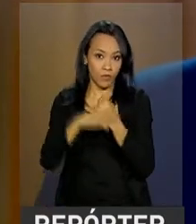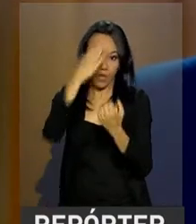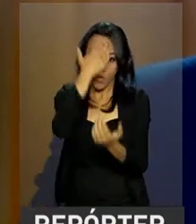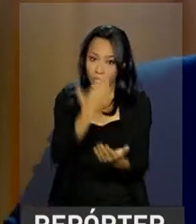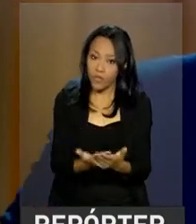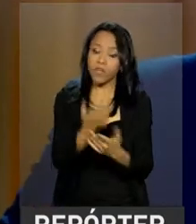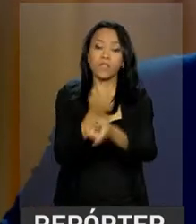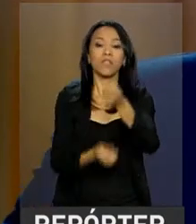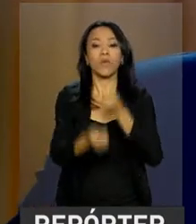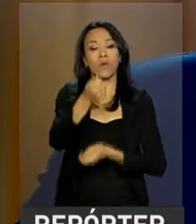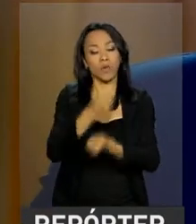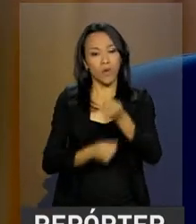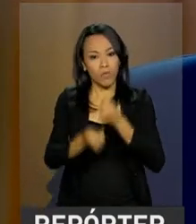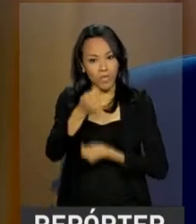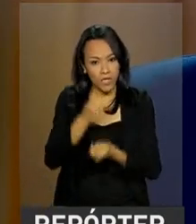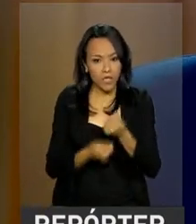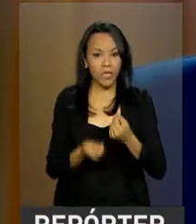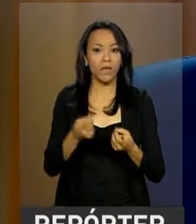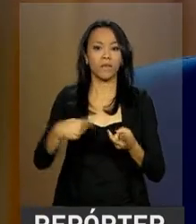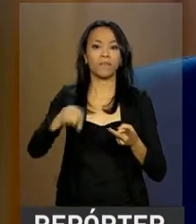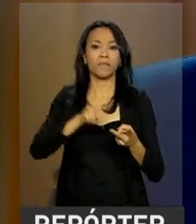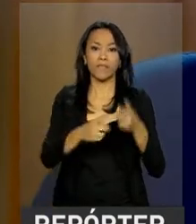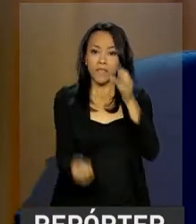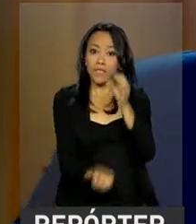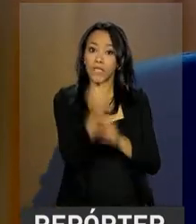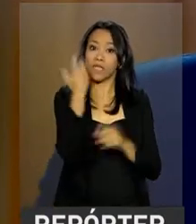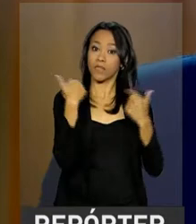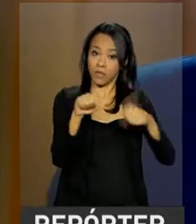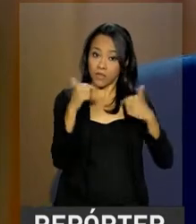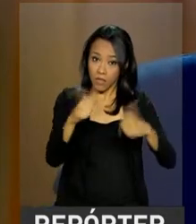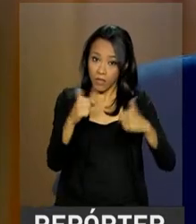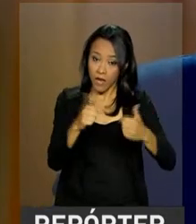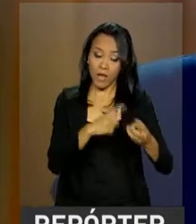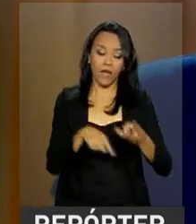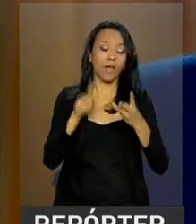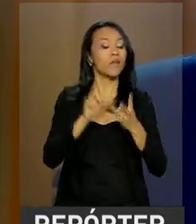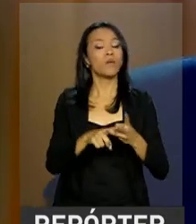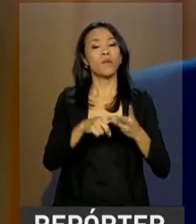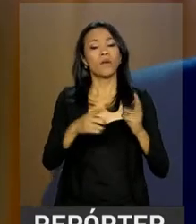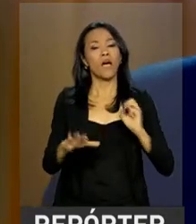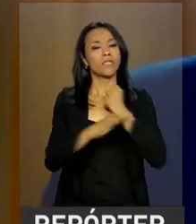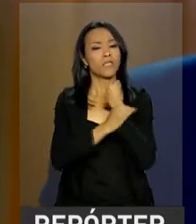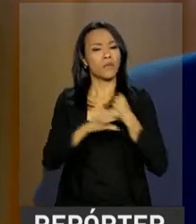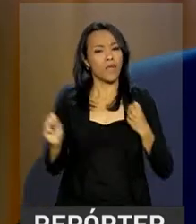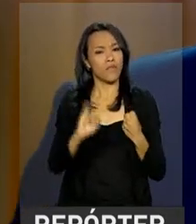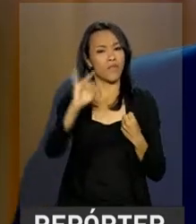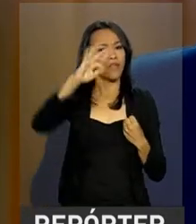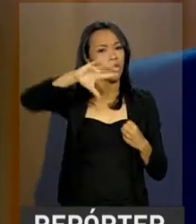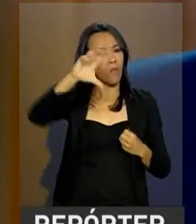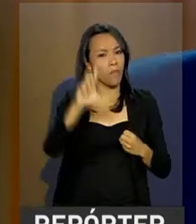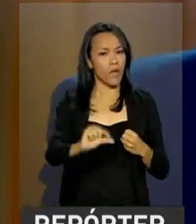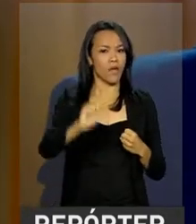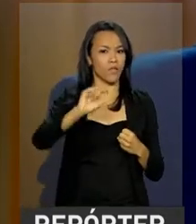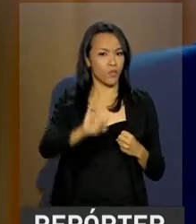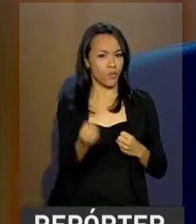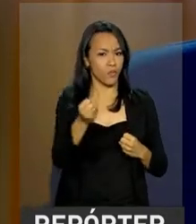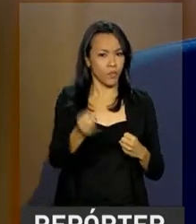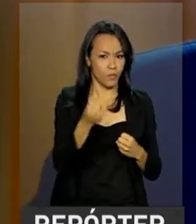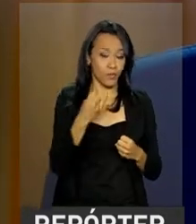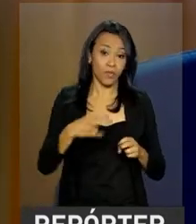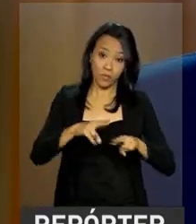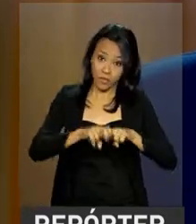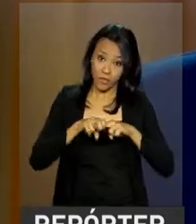economia garante criação de emprego para a inflação baixa juros baixos e portanto